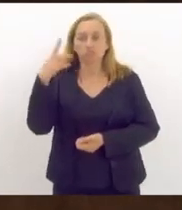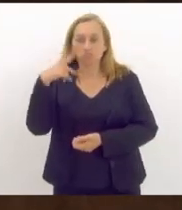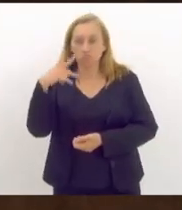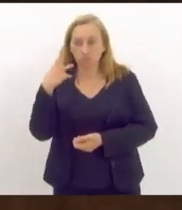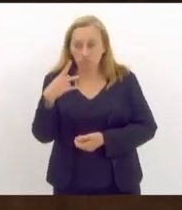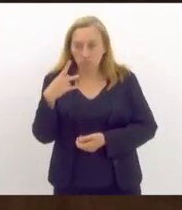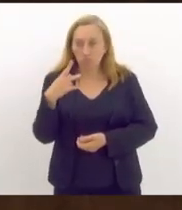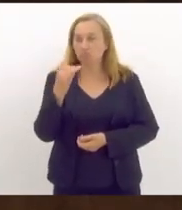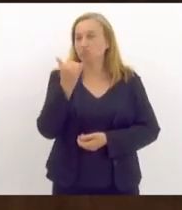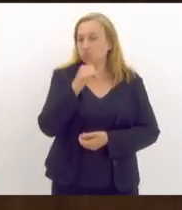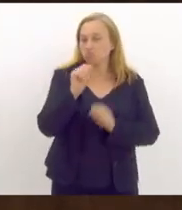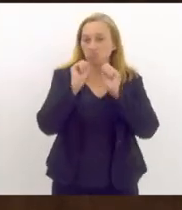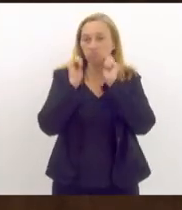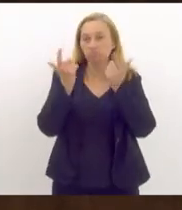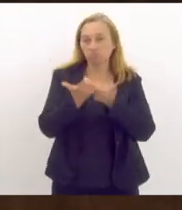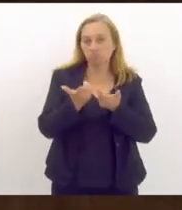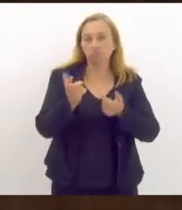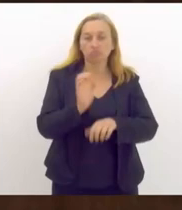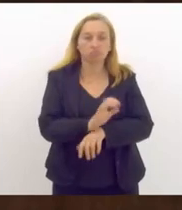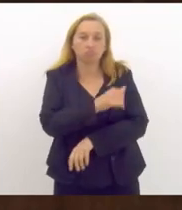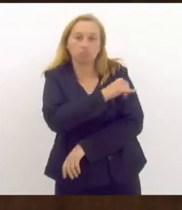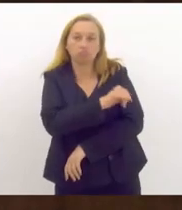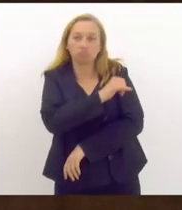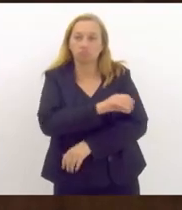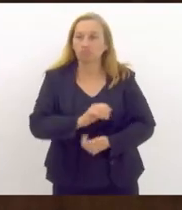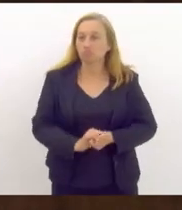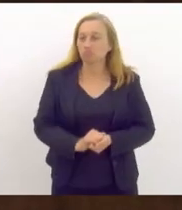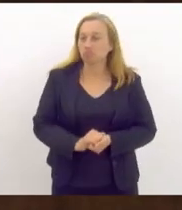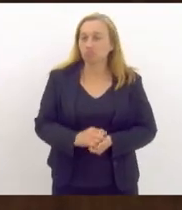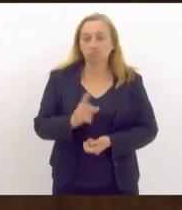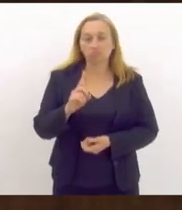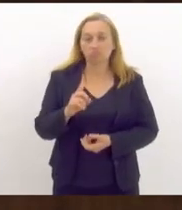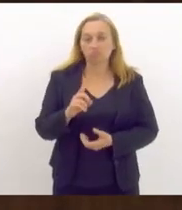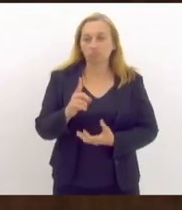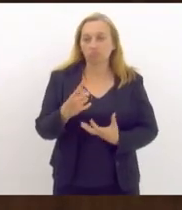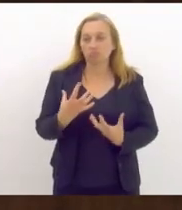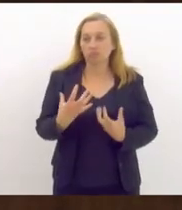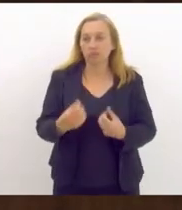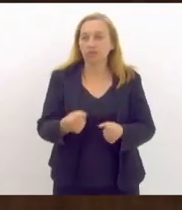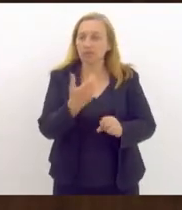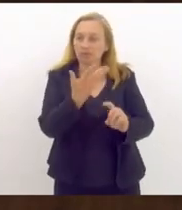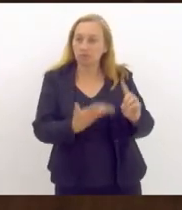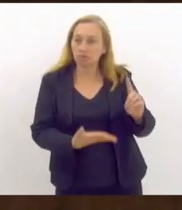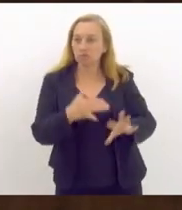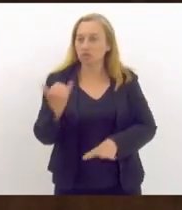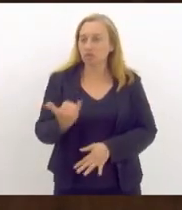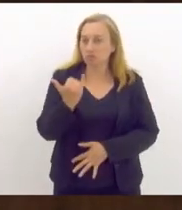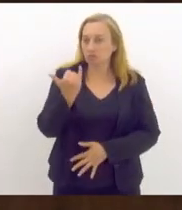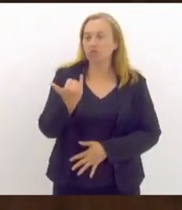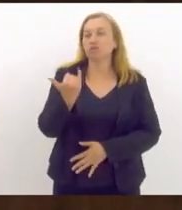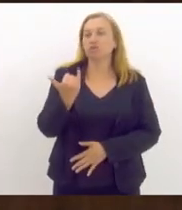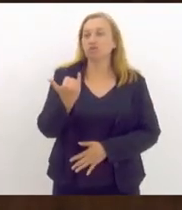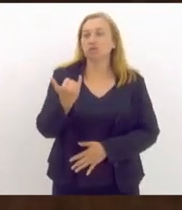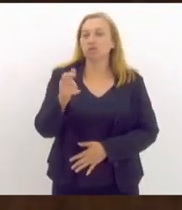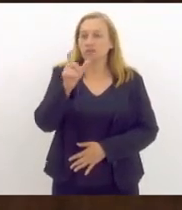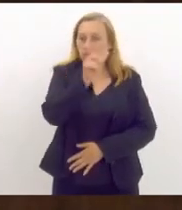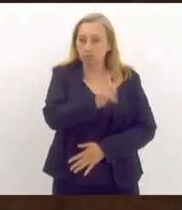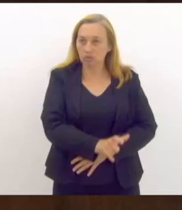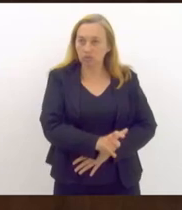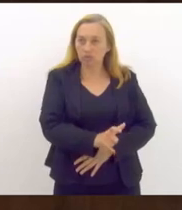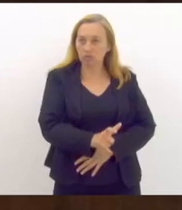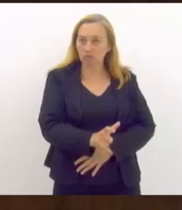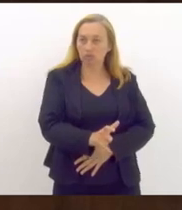a Assembleia Legislativa do Estado do Rio de Janeiro não possa conceder uma homenagem tão importante a uma figura que